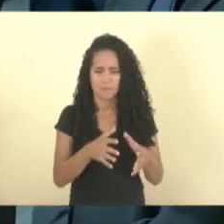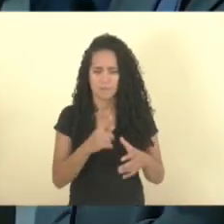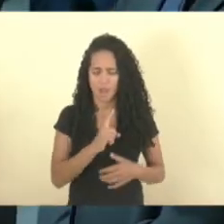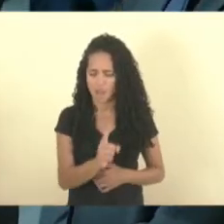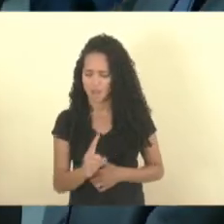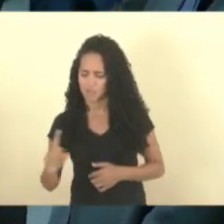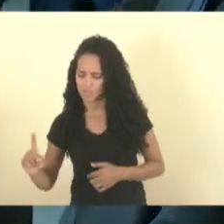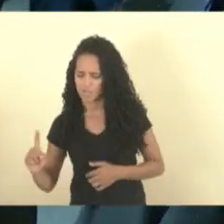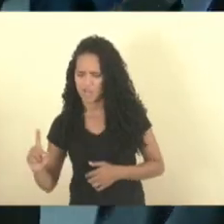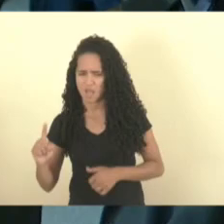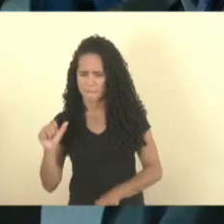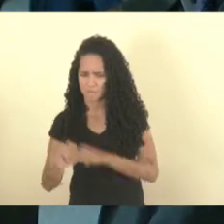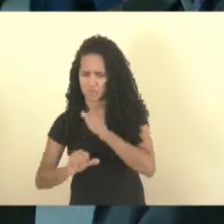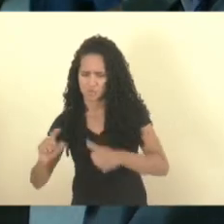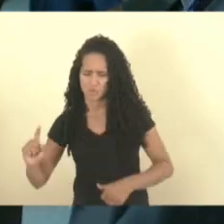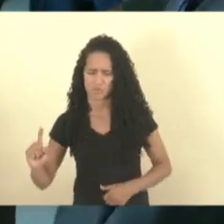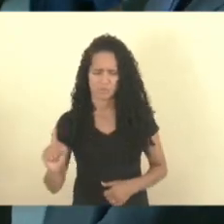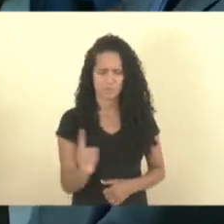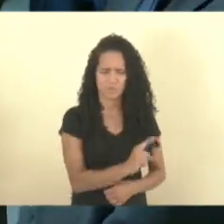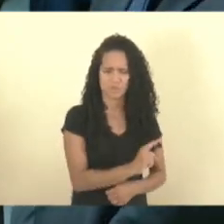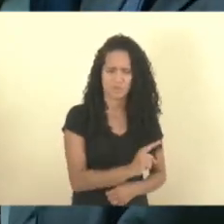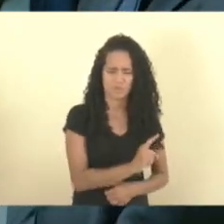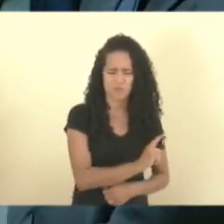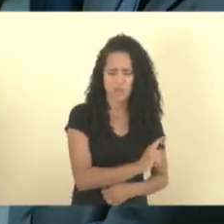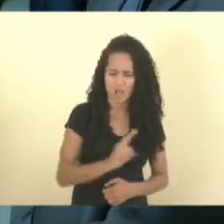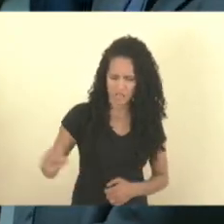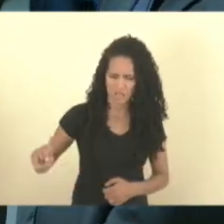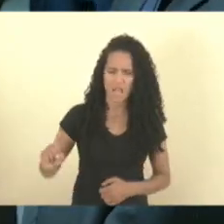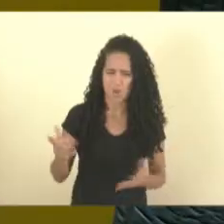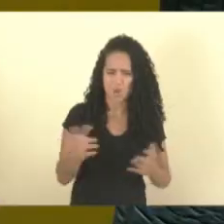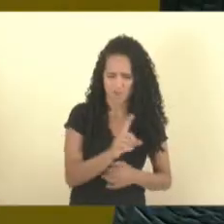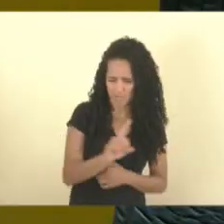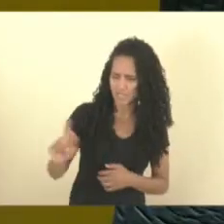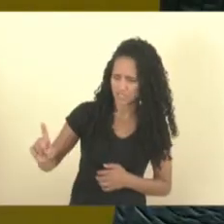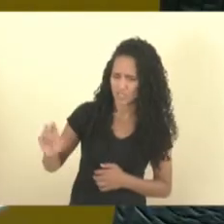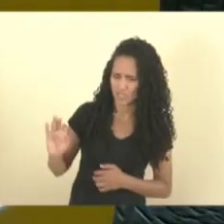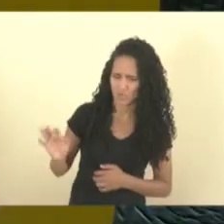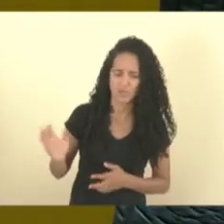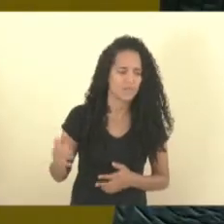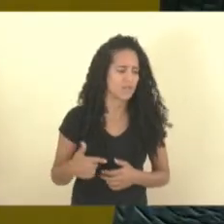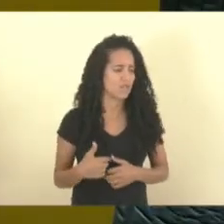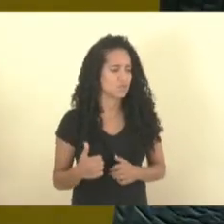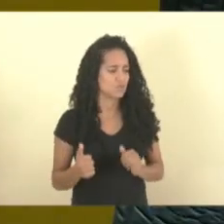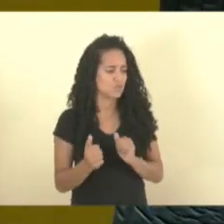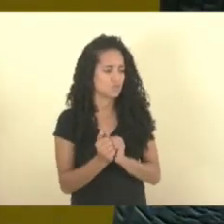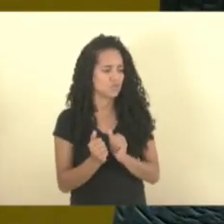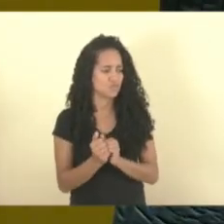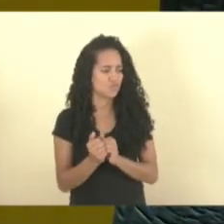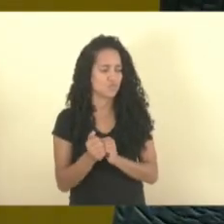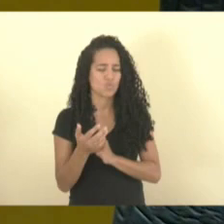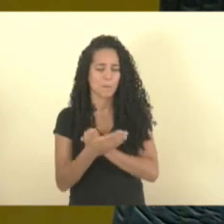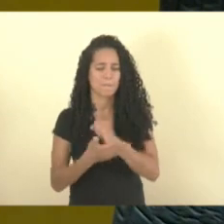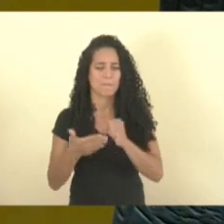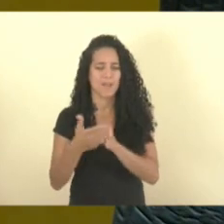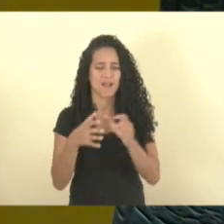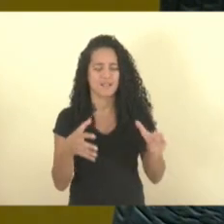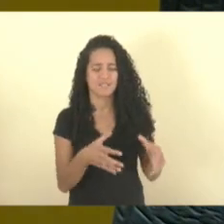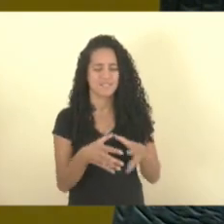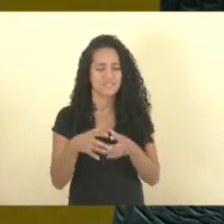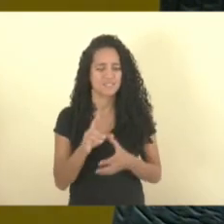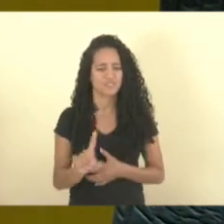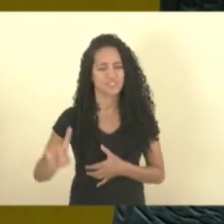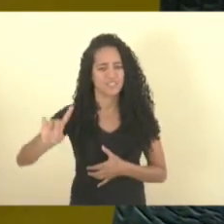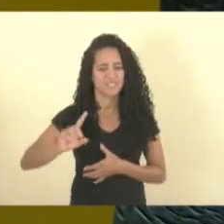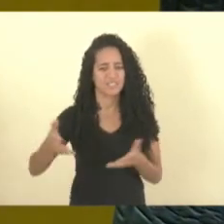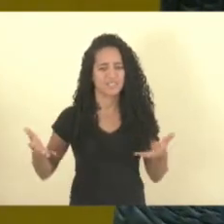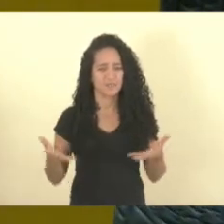Forma alguma, deputado Zé Esmeraldo. Você está na direita agora, né? Tá bom. Estou fazendo um gesto aqui com a nossa base da direita aqui. É,